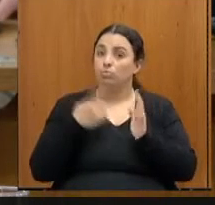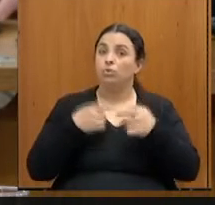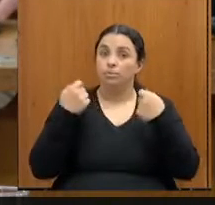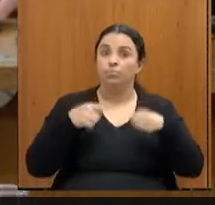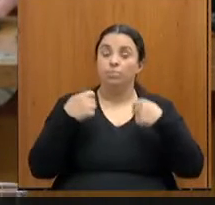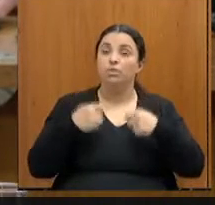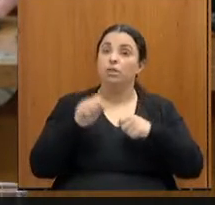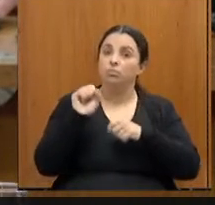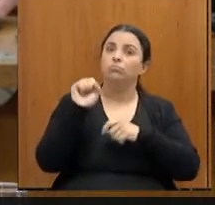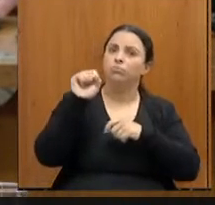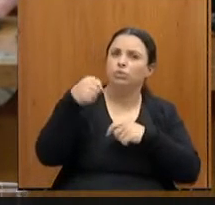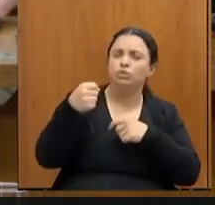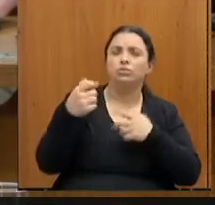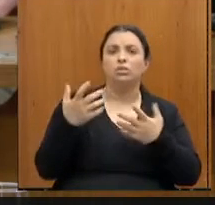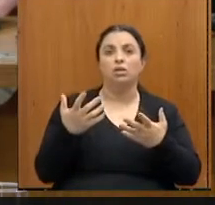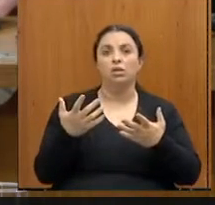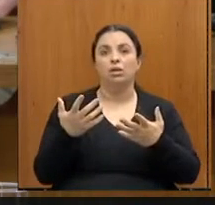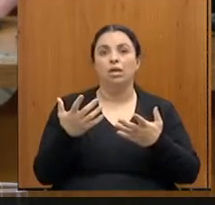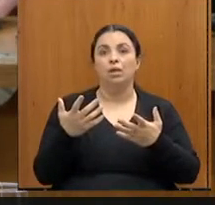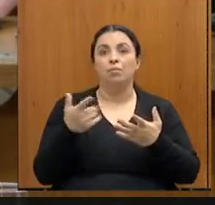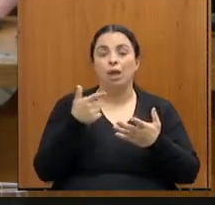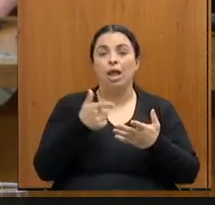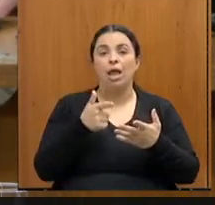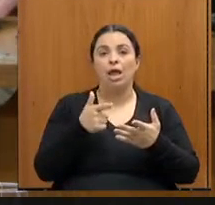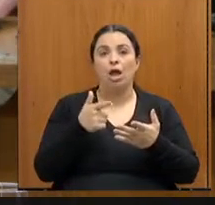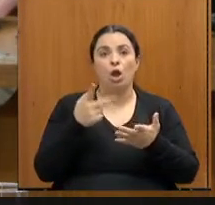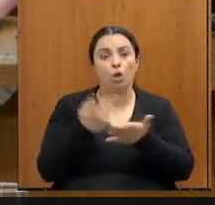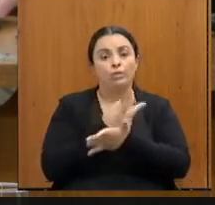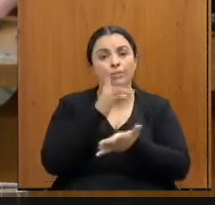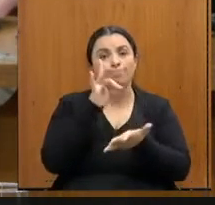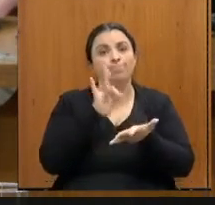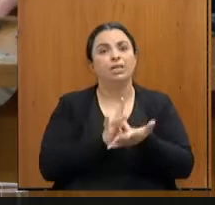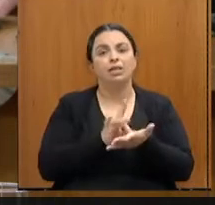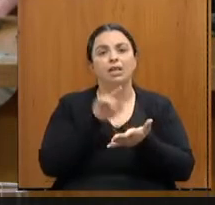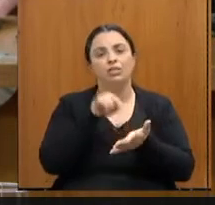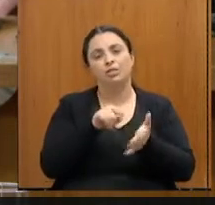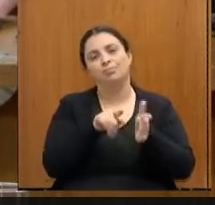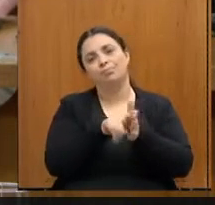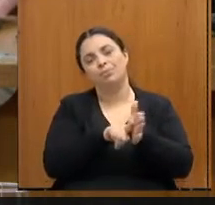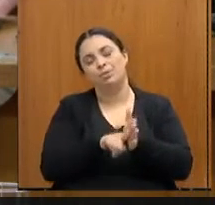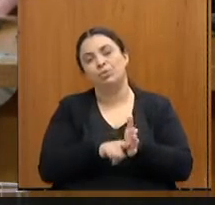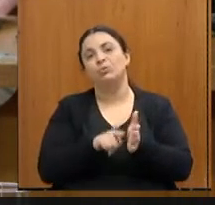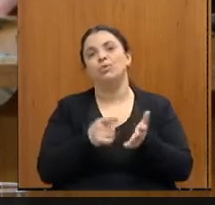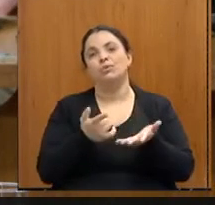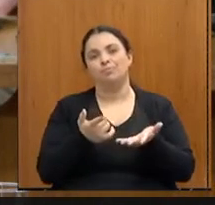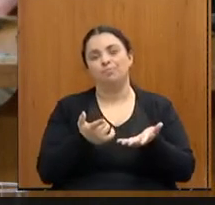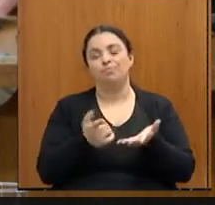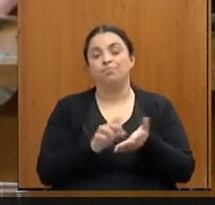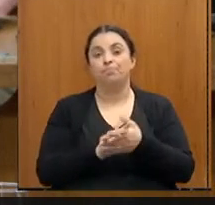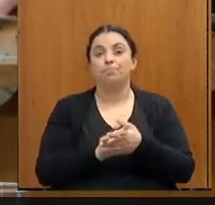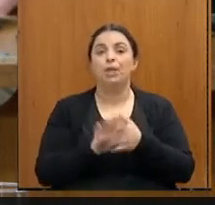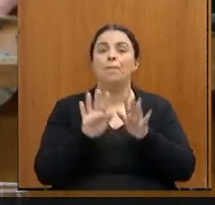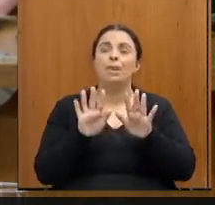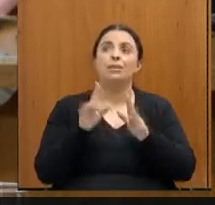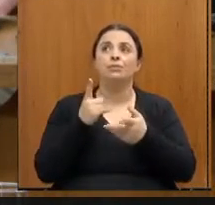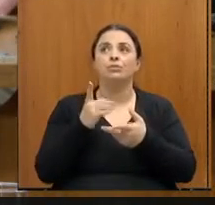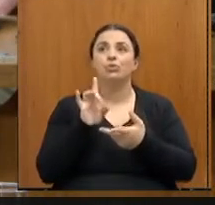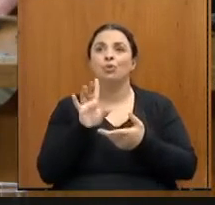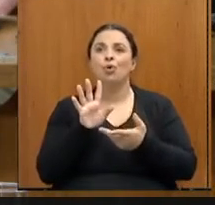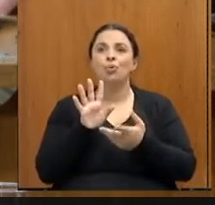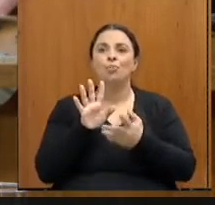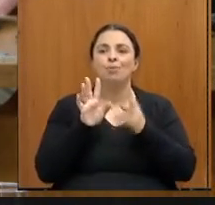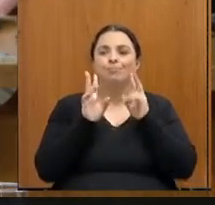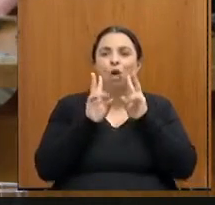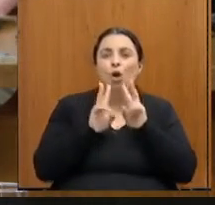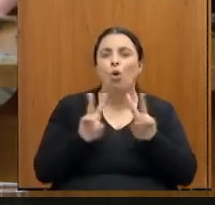precisamos partir para essa execução É só uma questão de olhar